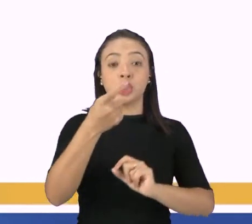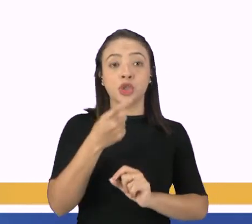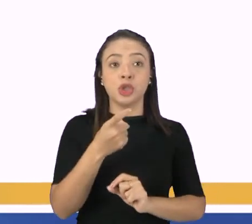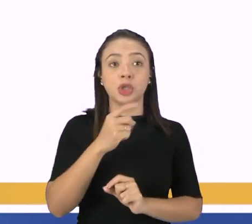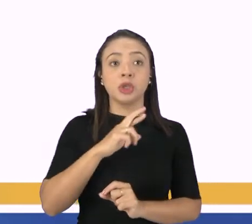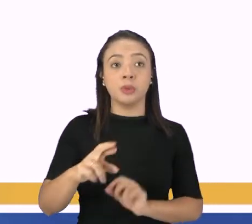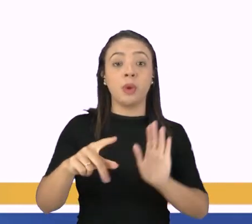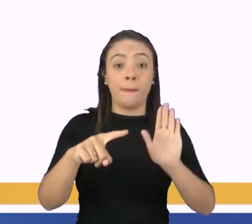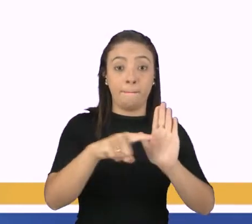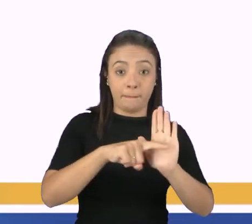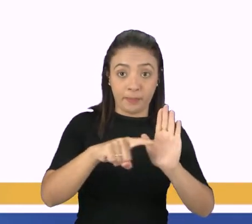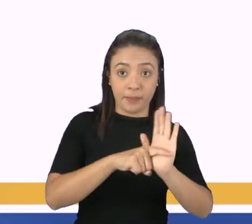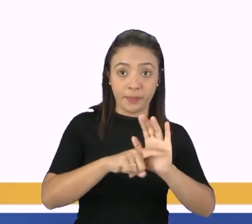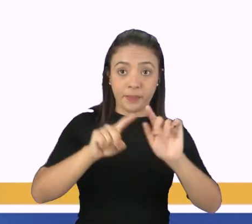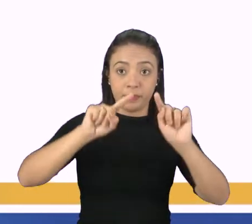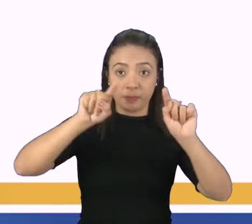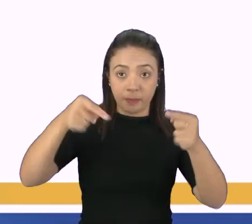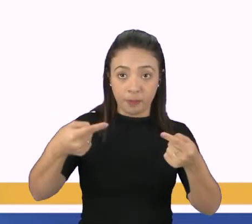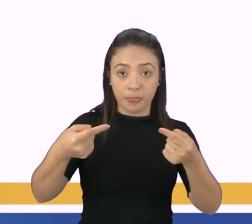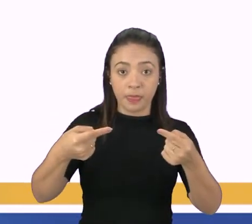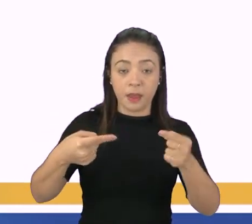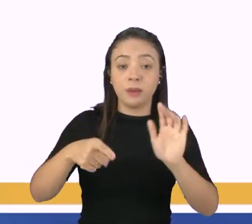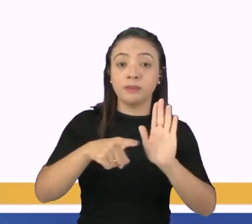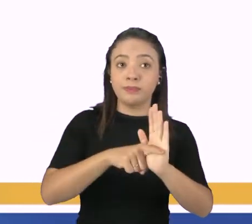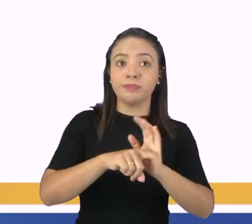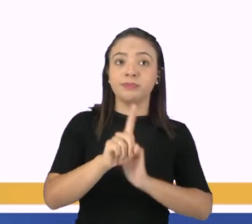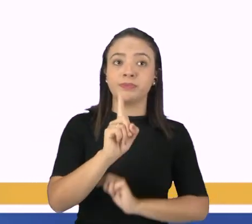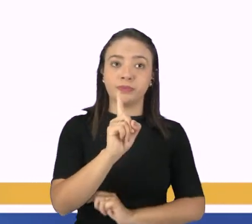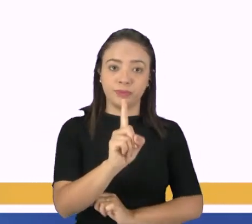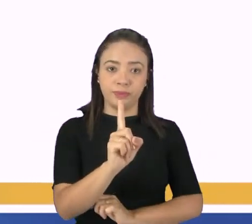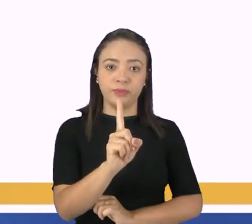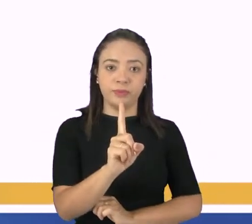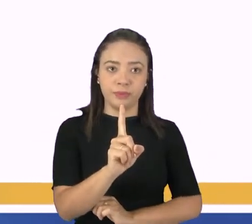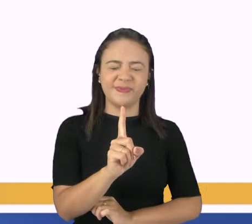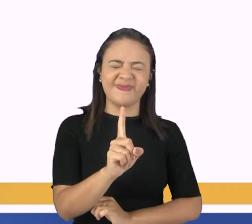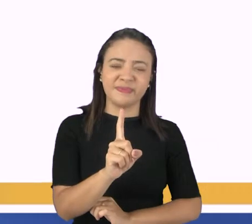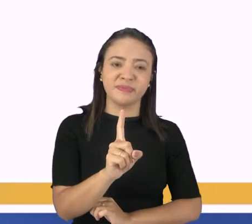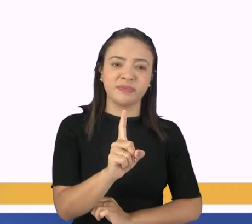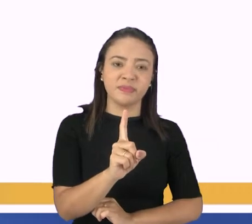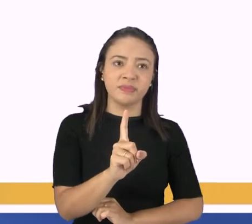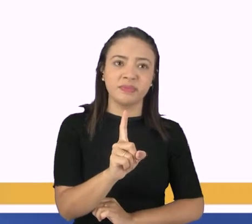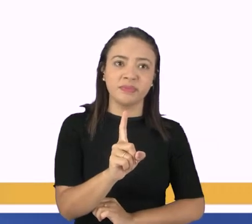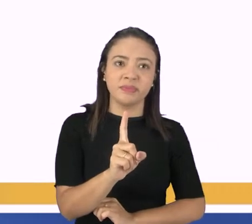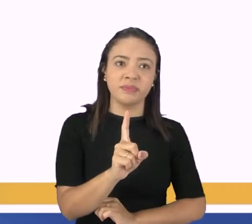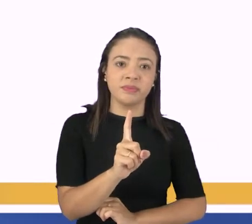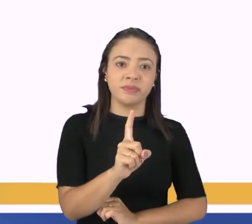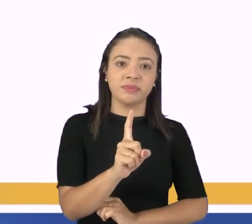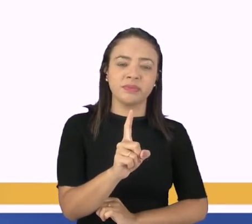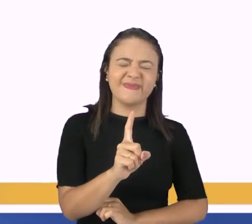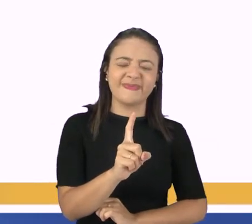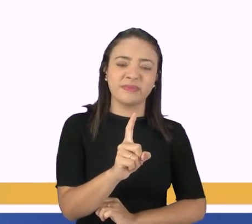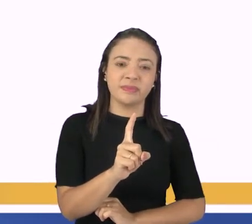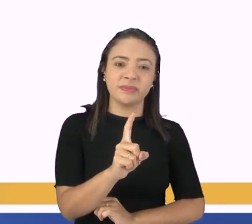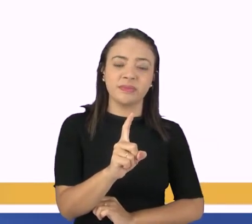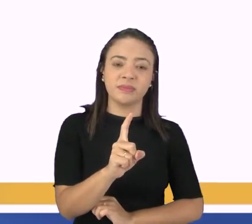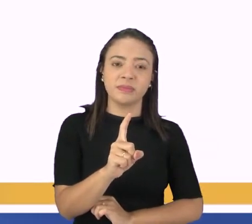a menos b, né? Já que o b é menos 1, precisamos colocar um parênteses aí, para separar os dois